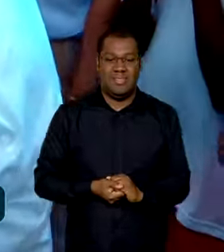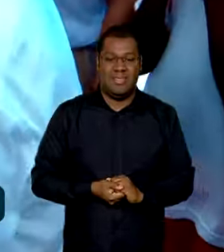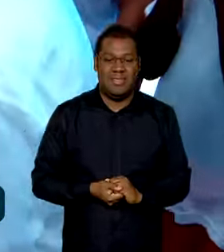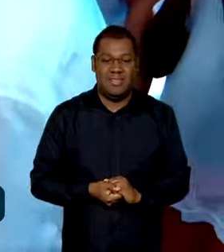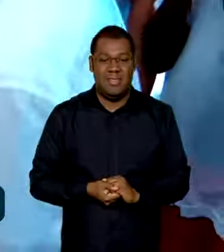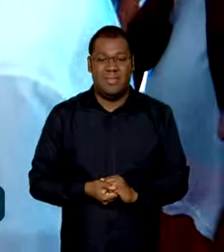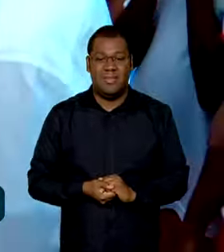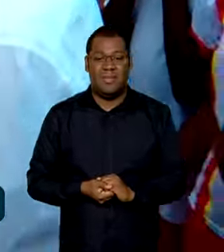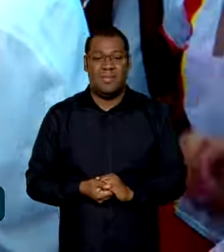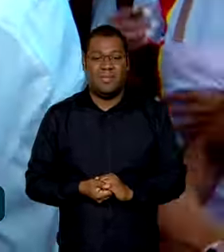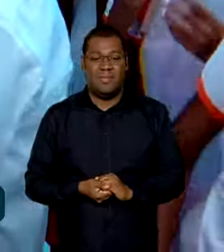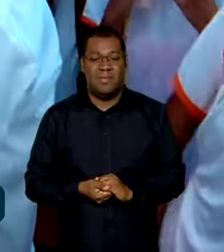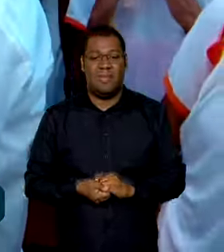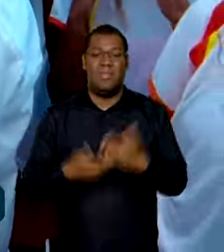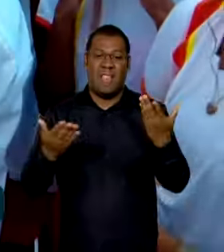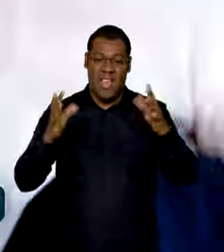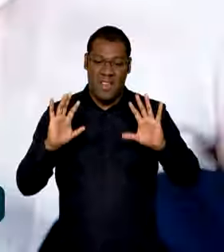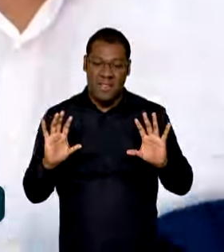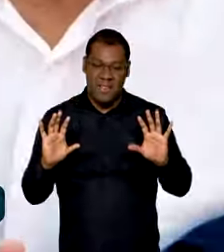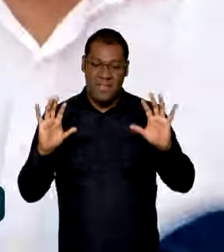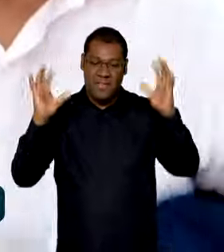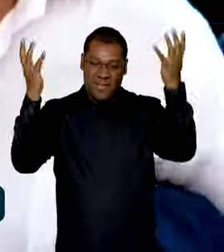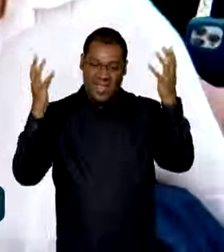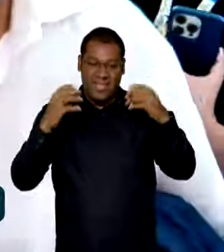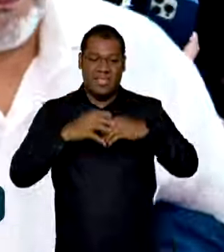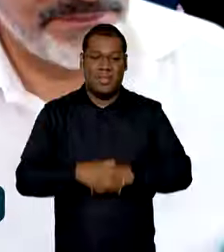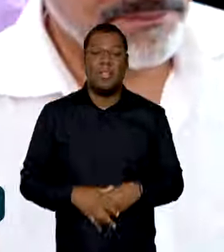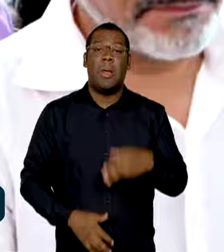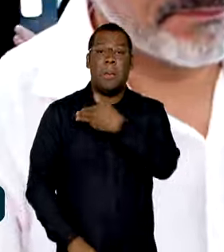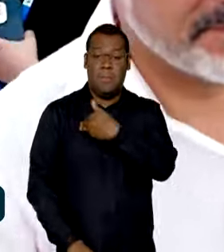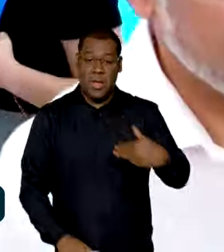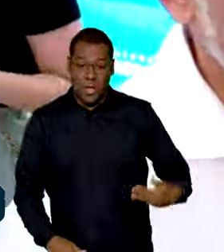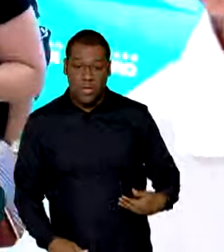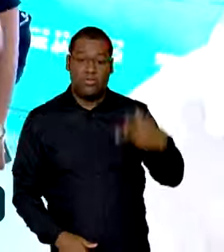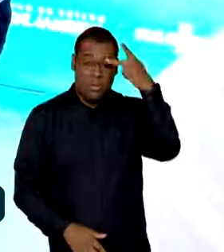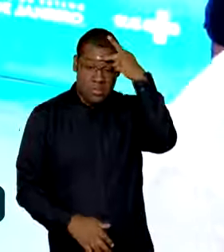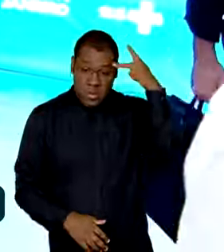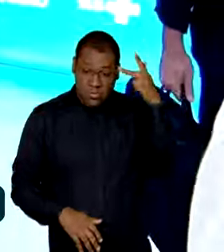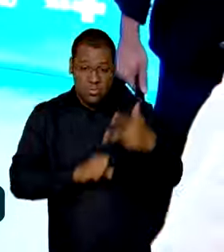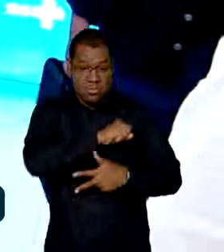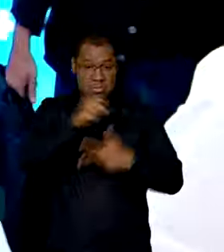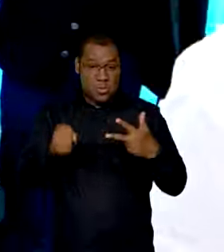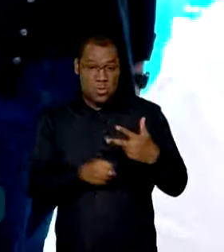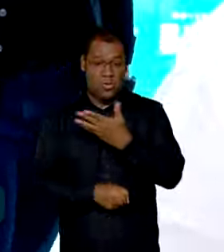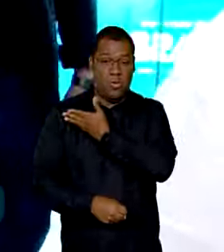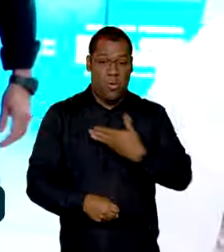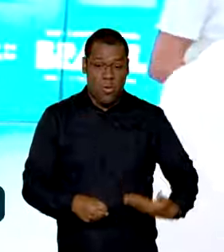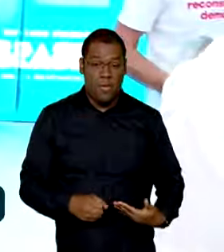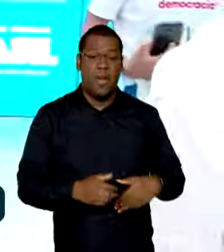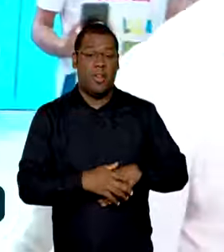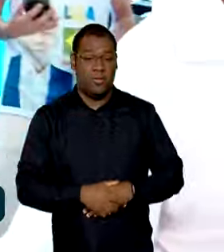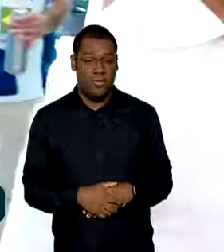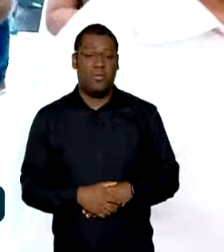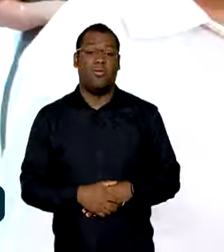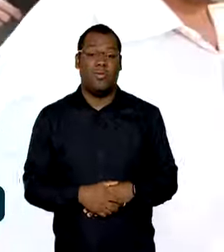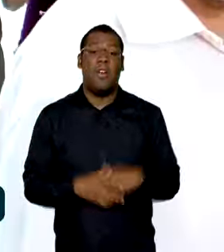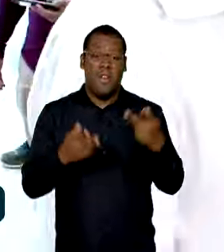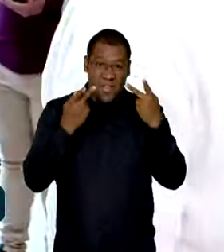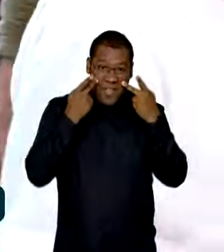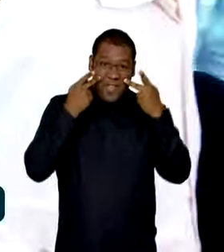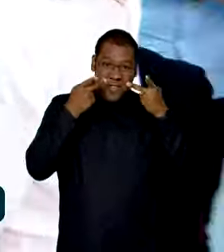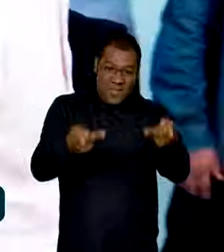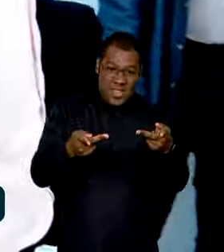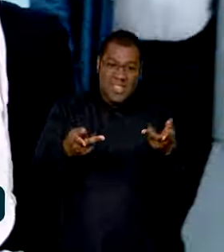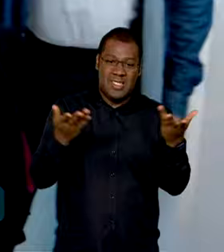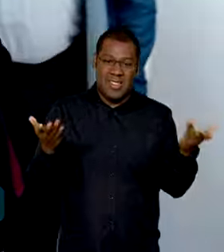Se tentou dar um tom de festa para Lula. Ministros, autoridades, muita gente em volta, todos acompanhavam a visita que cumpriu todos os